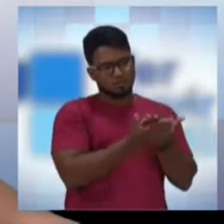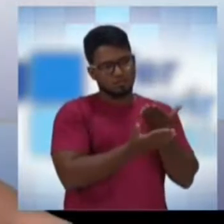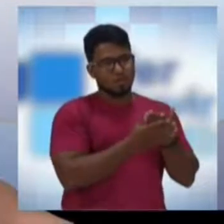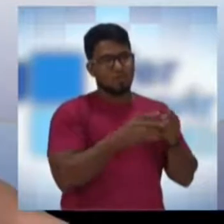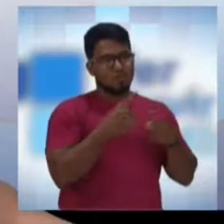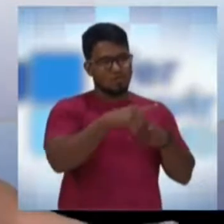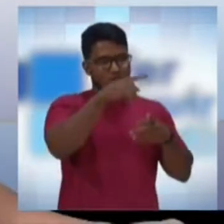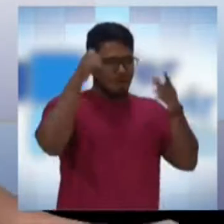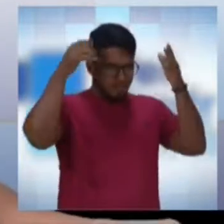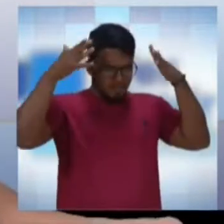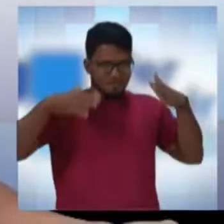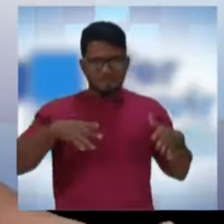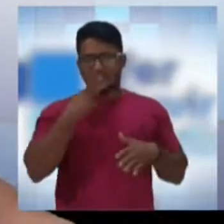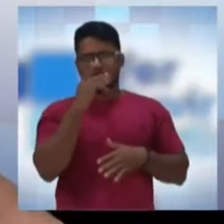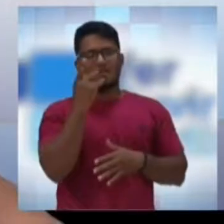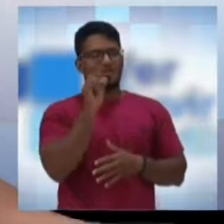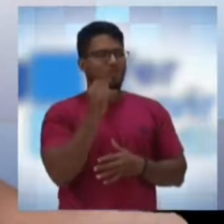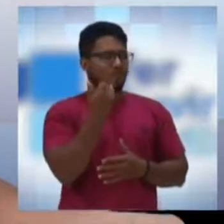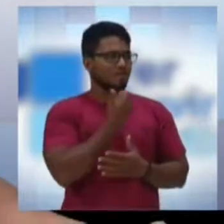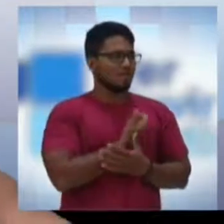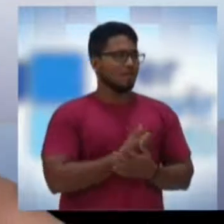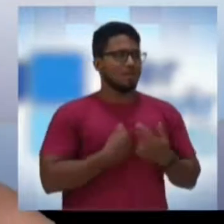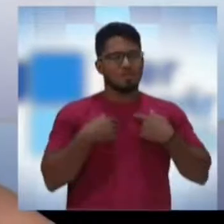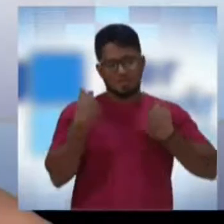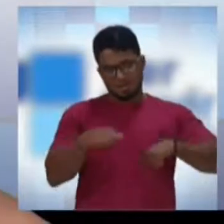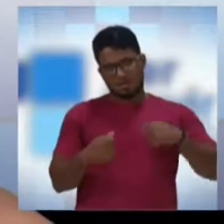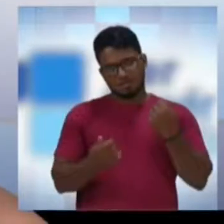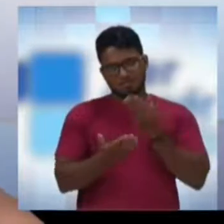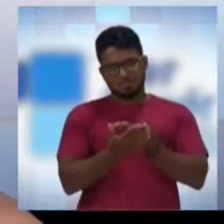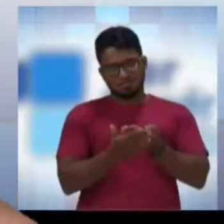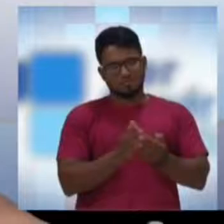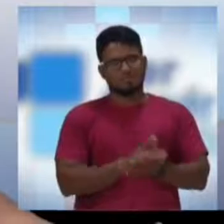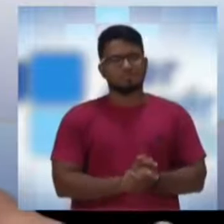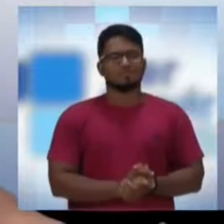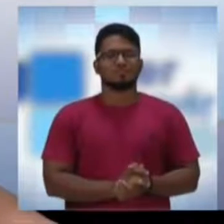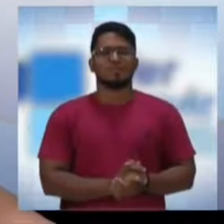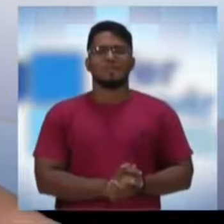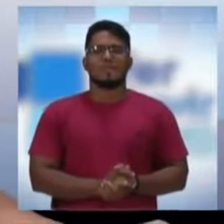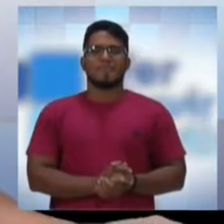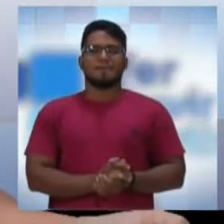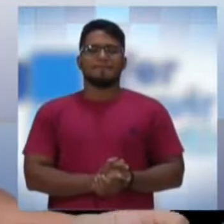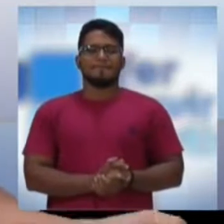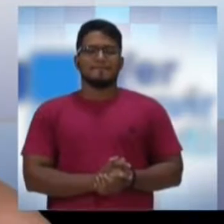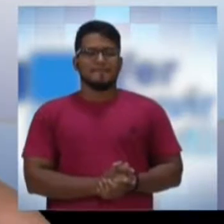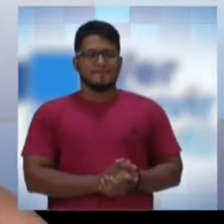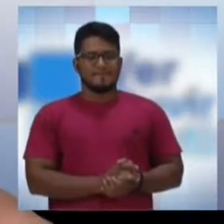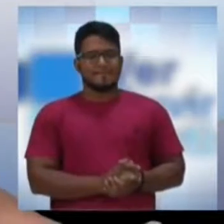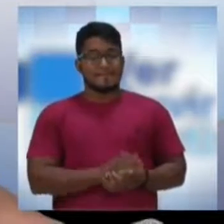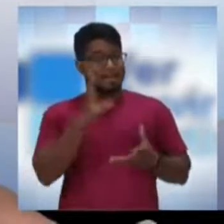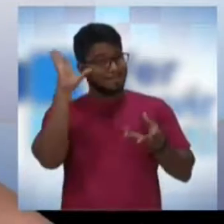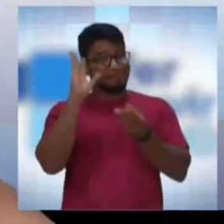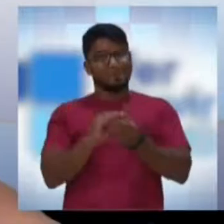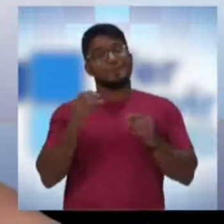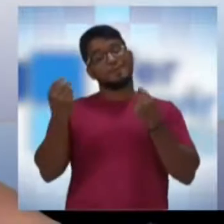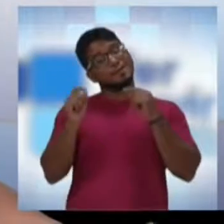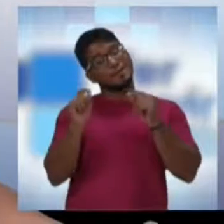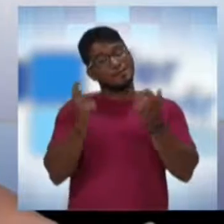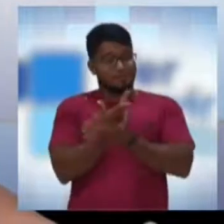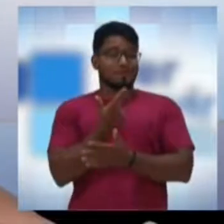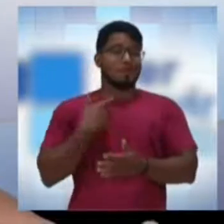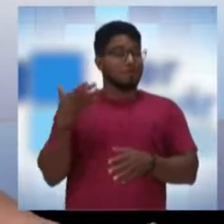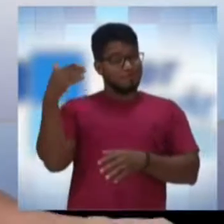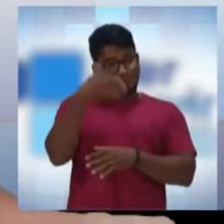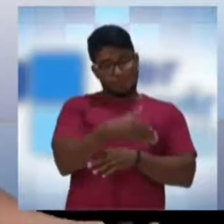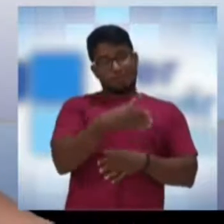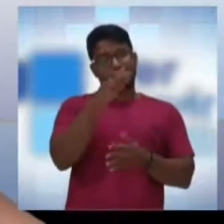as irmãs foi quem me disseram que eu tinha que estudar. E aí, em resumo, é isso, né? A